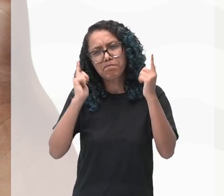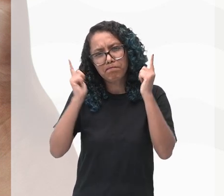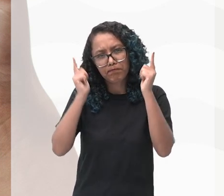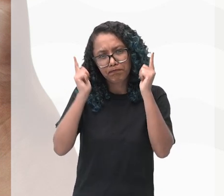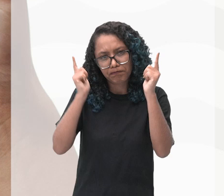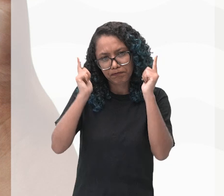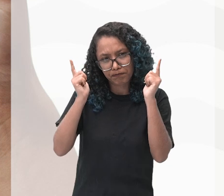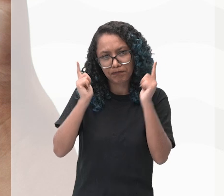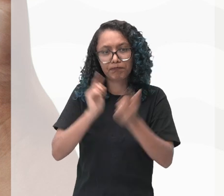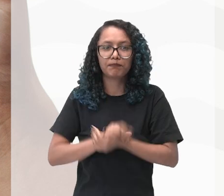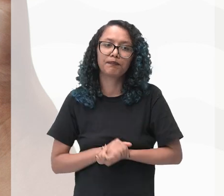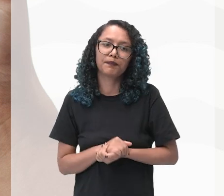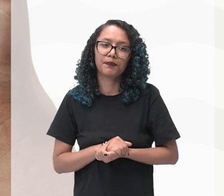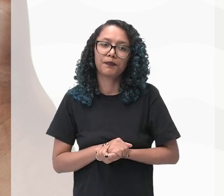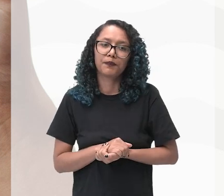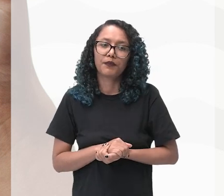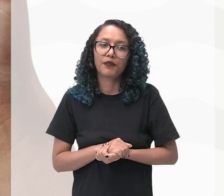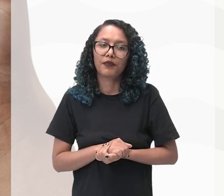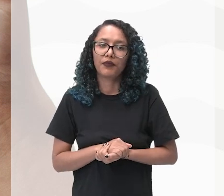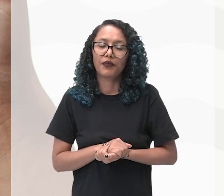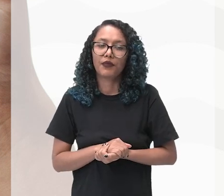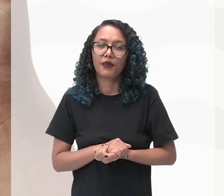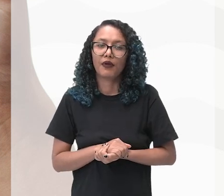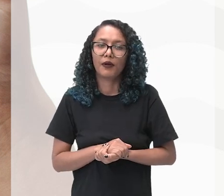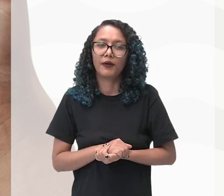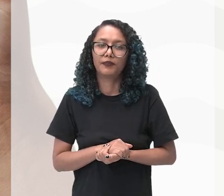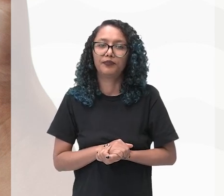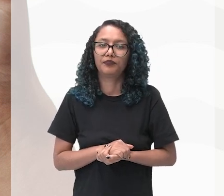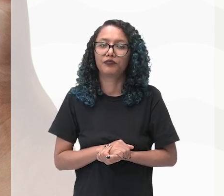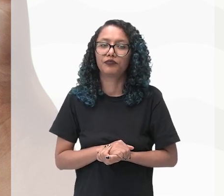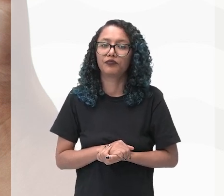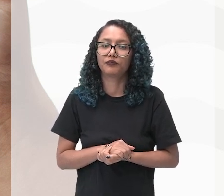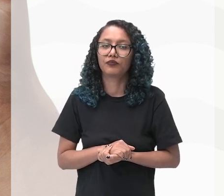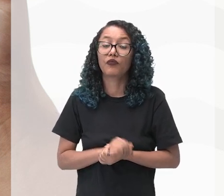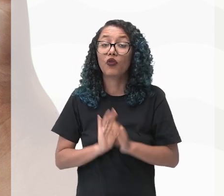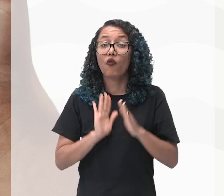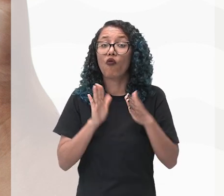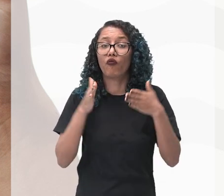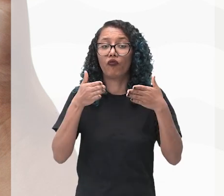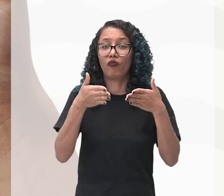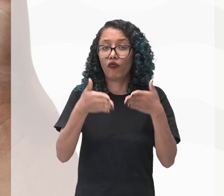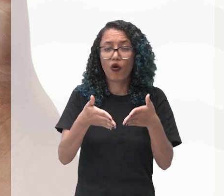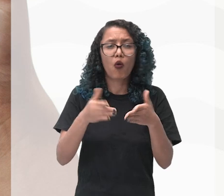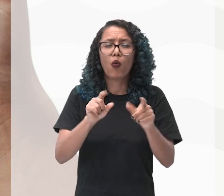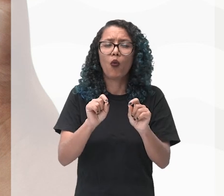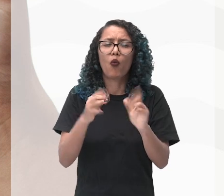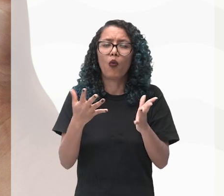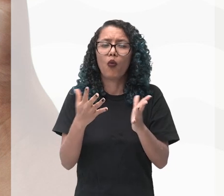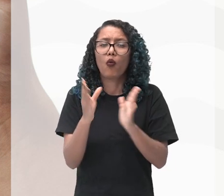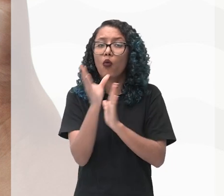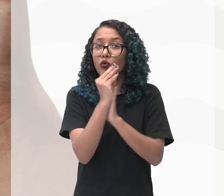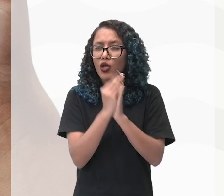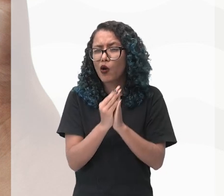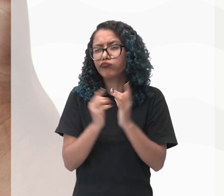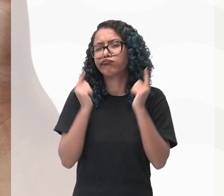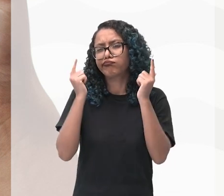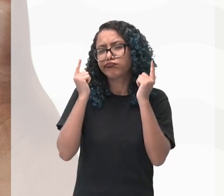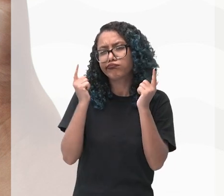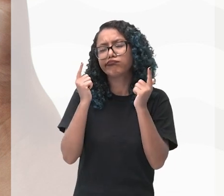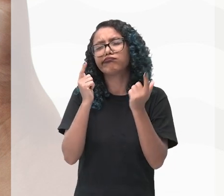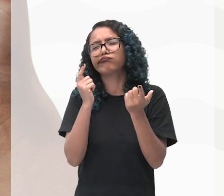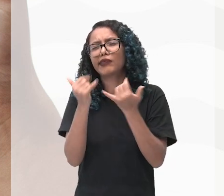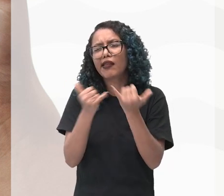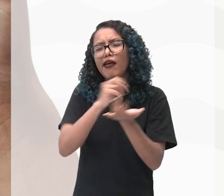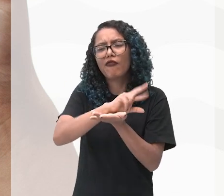de redes sociais são as de entretenimento, que são mais voltadas